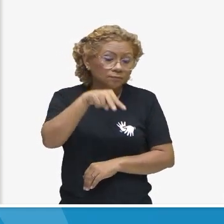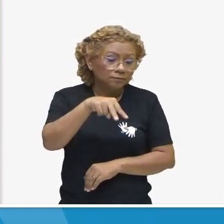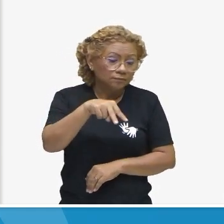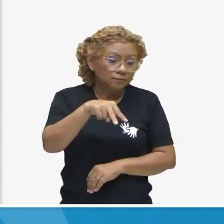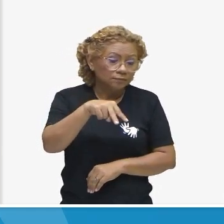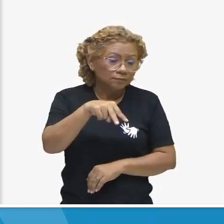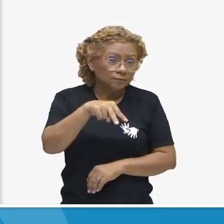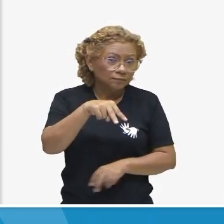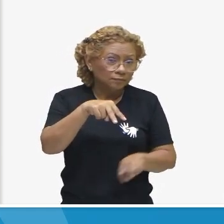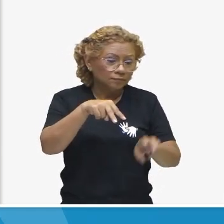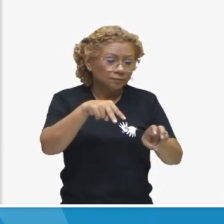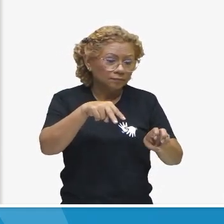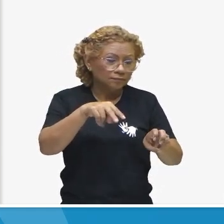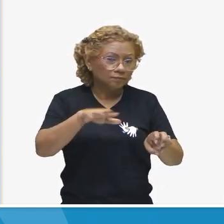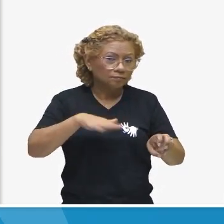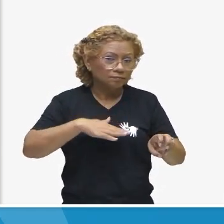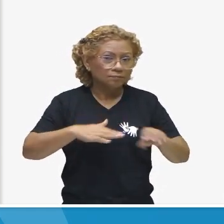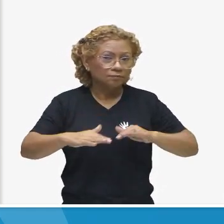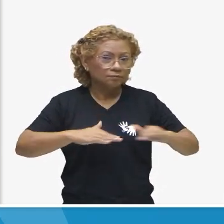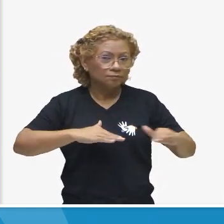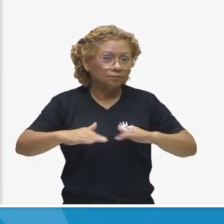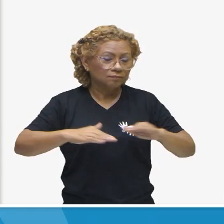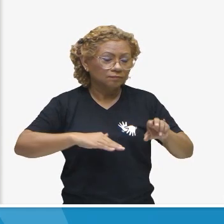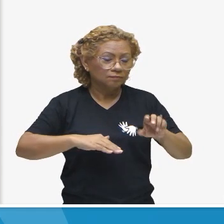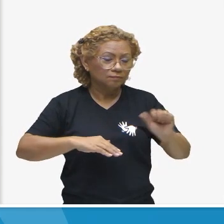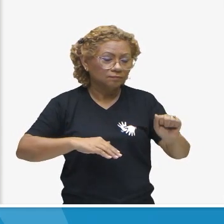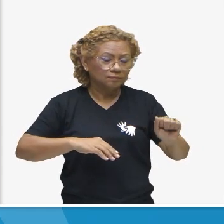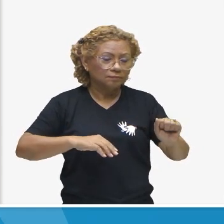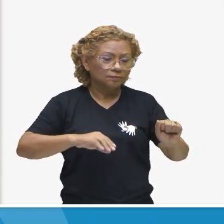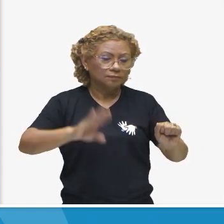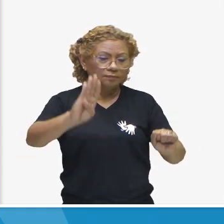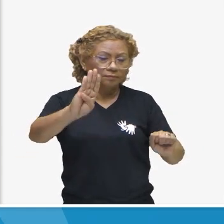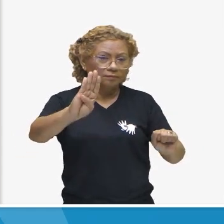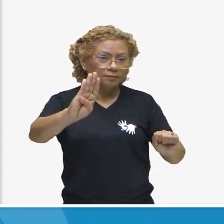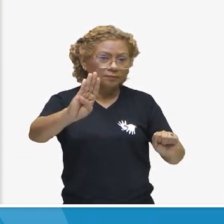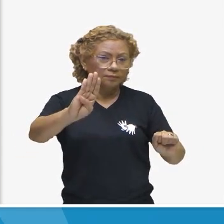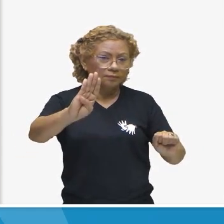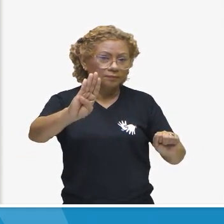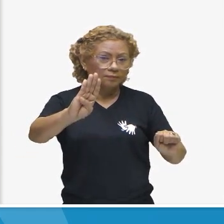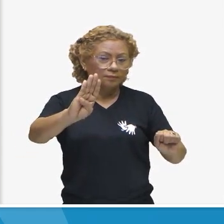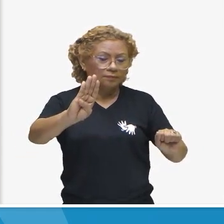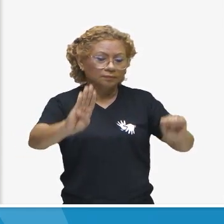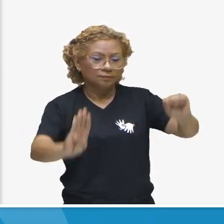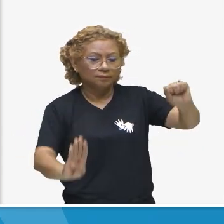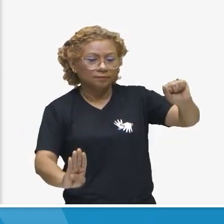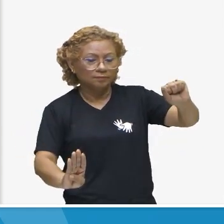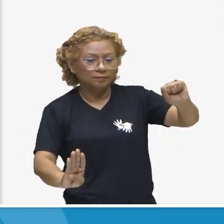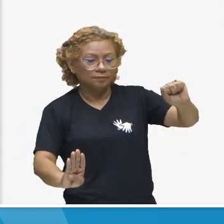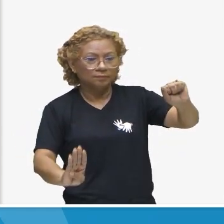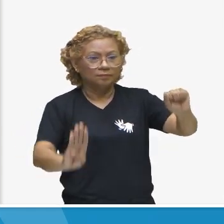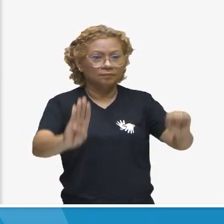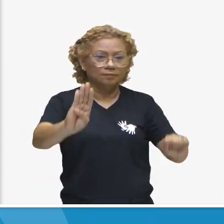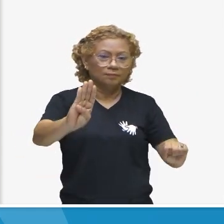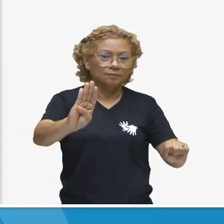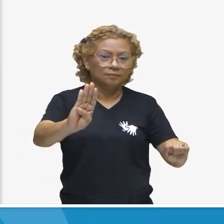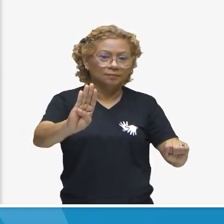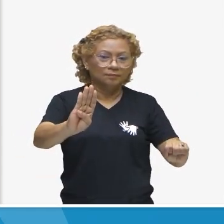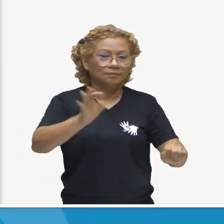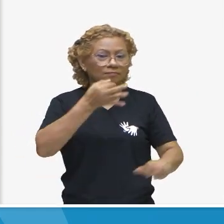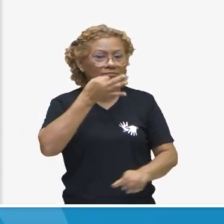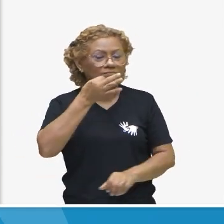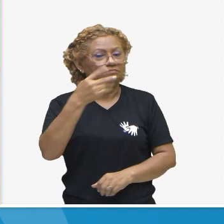questão do Enem, tá, pessoal? Olha só, quando a pessoa que está aqui no ponto